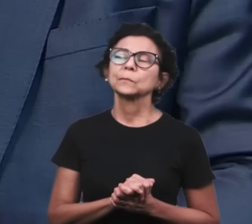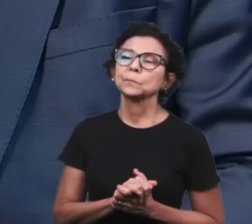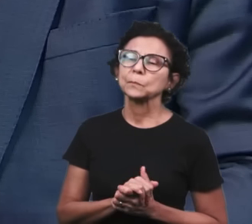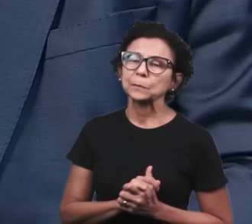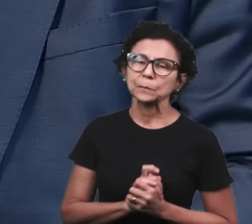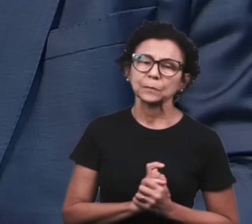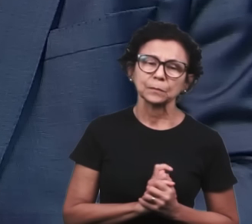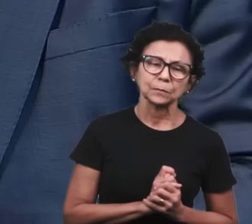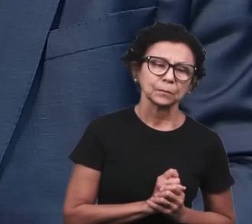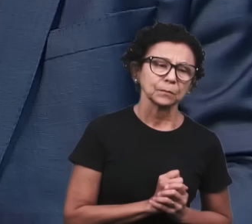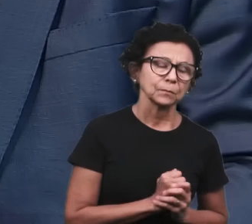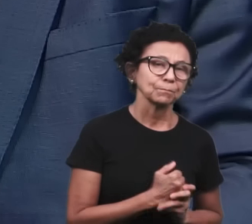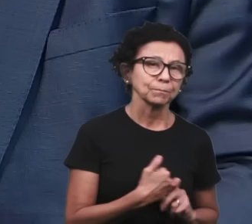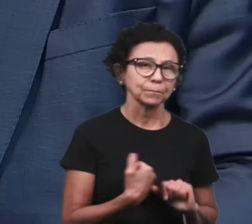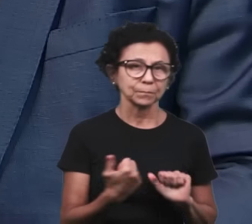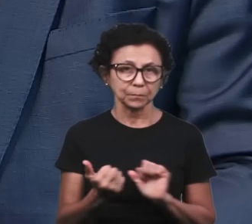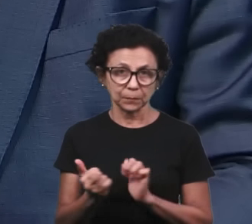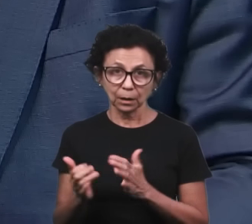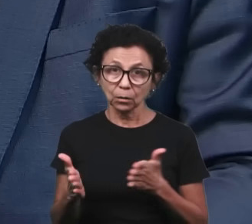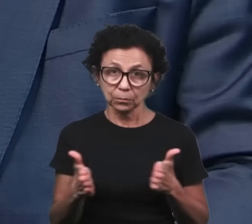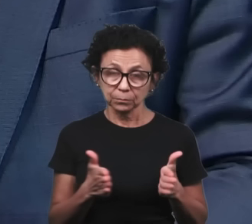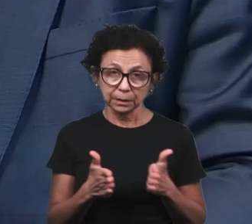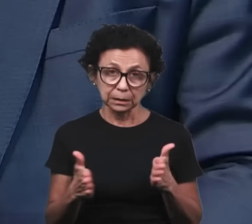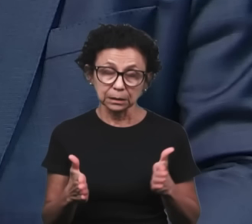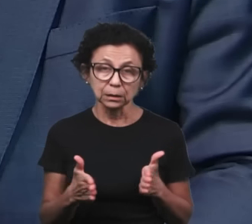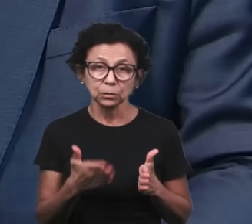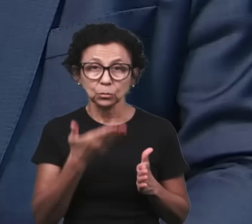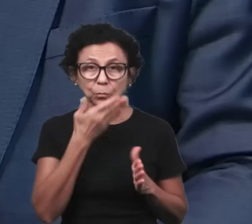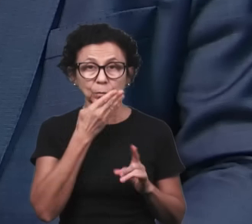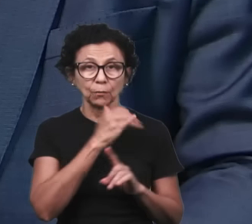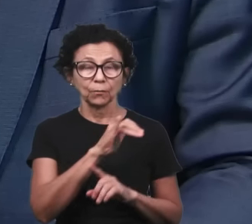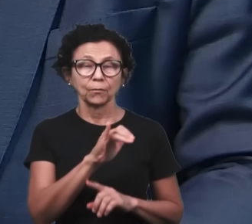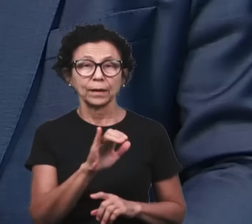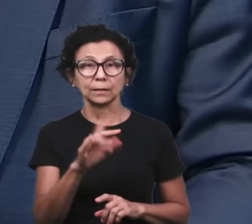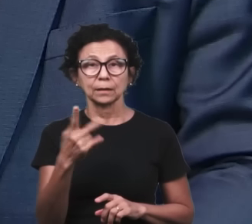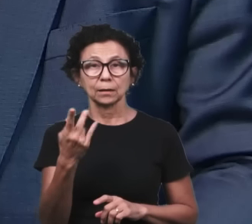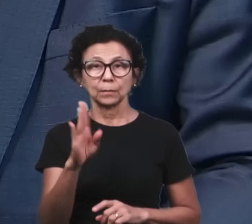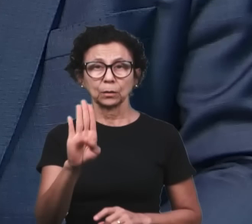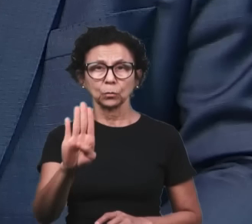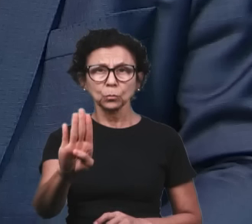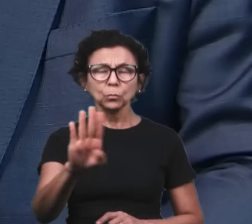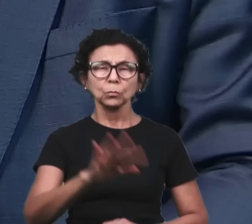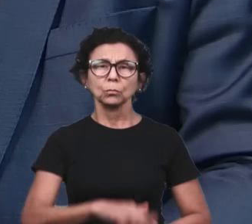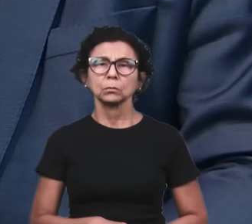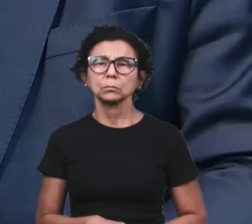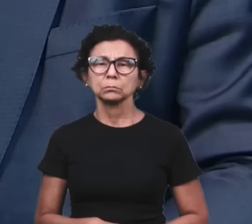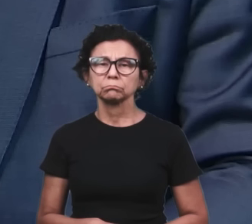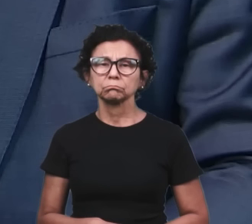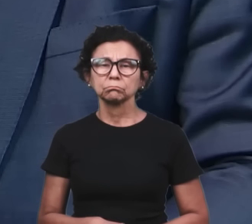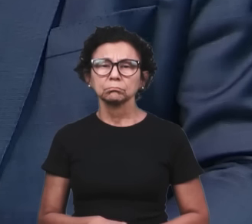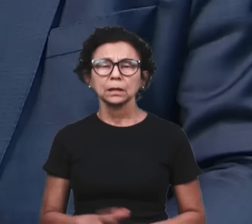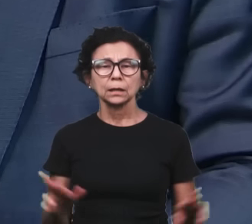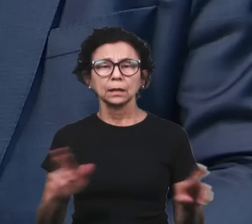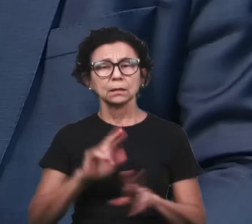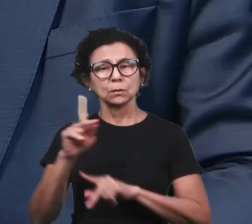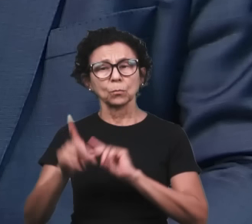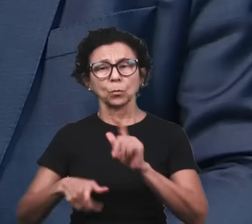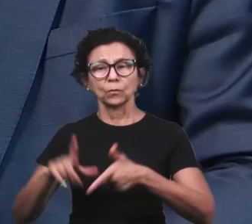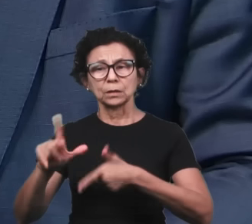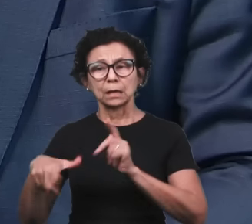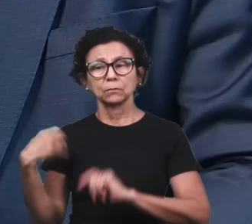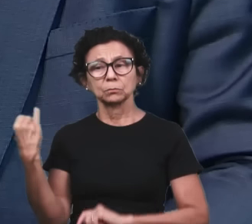esse período de Abacuque foi um período de muita relevância para o povo, porque também foi o